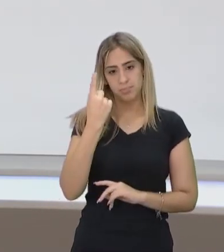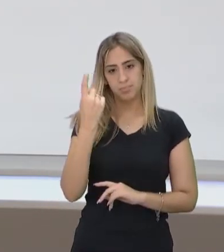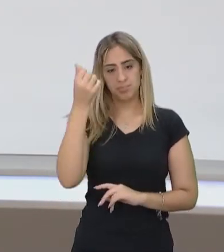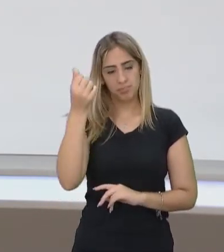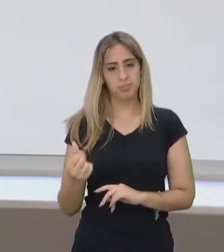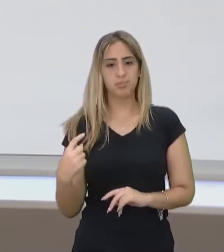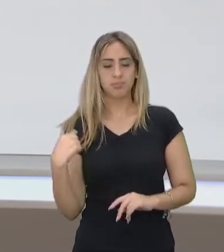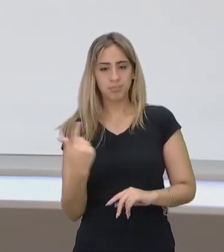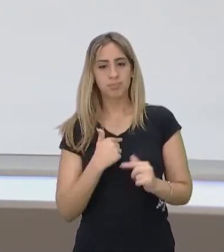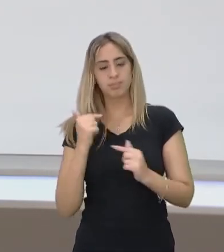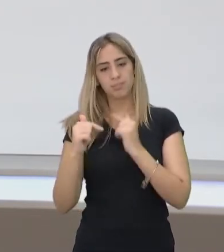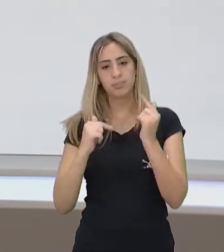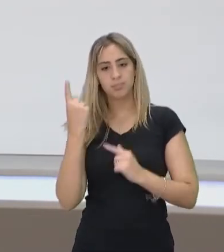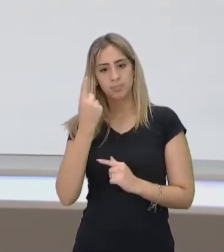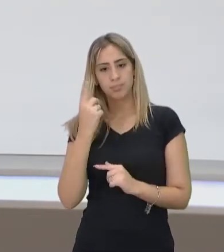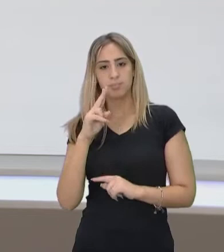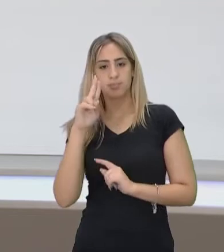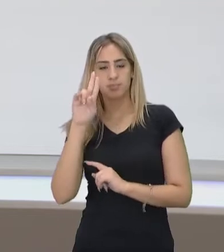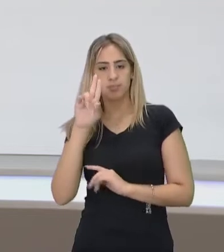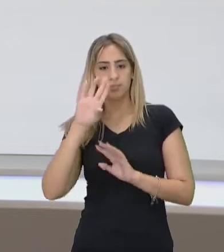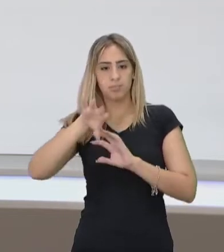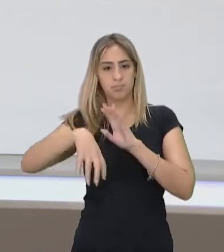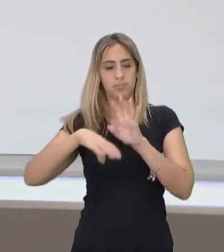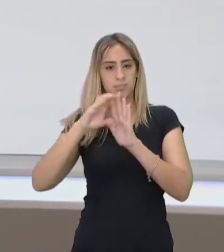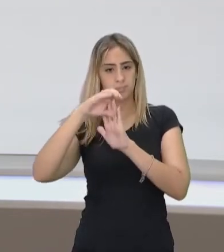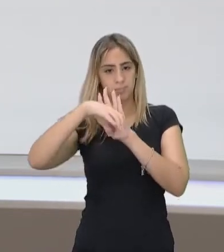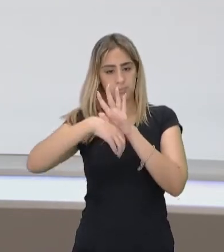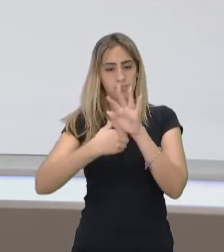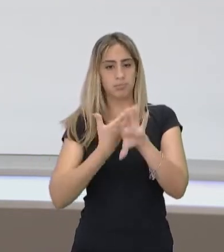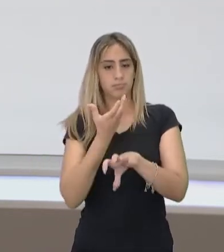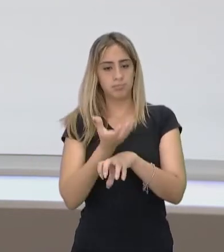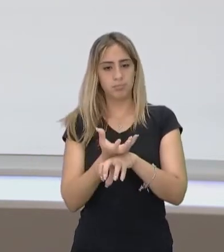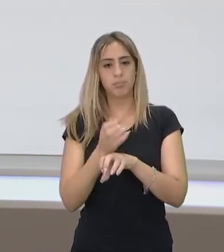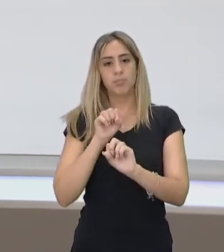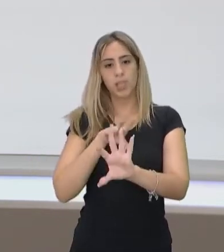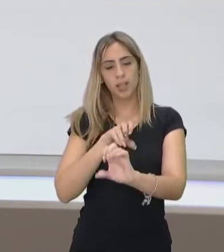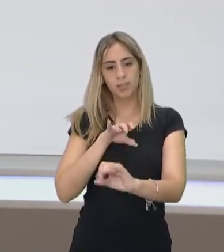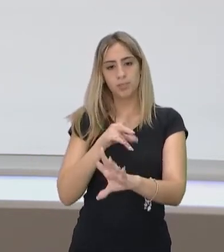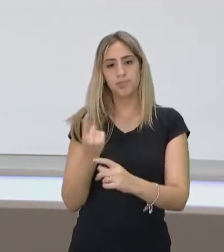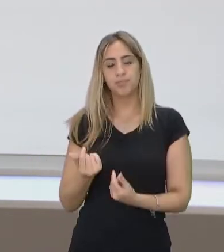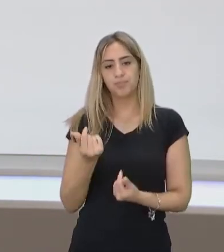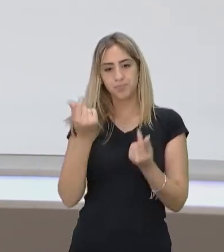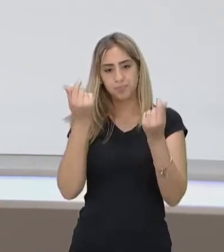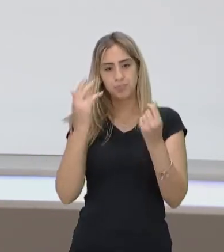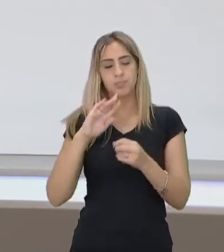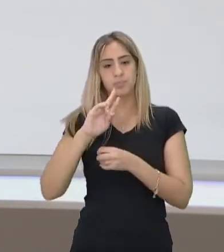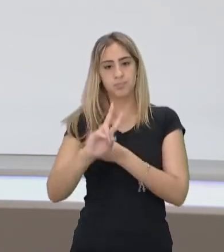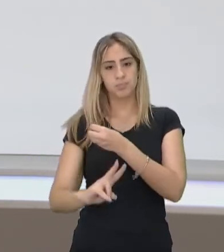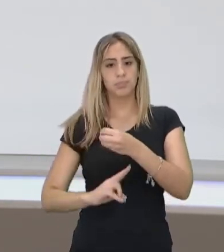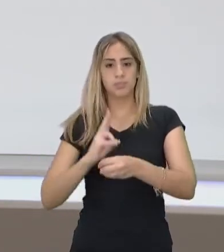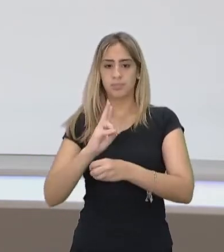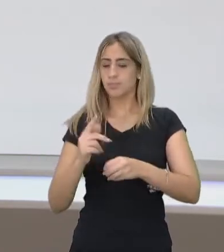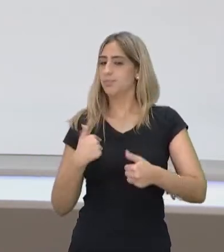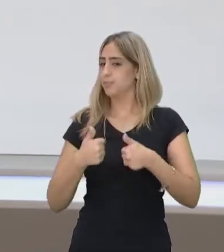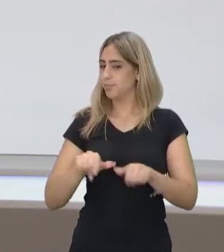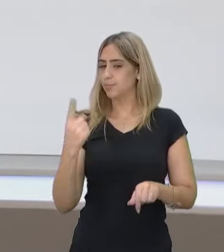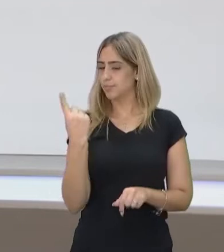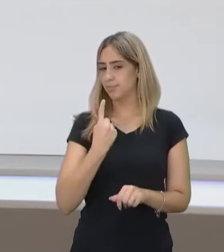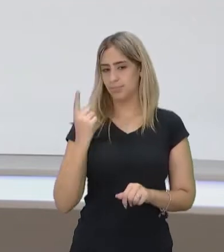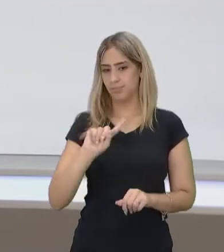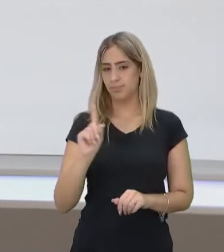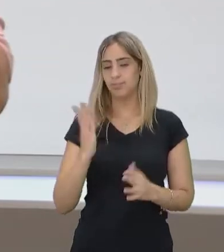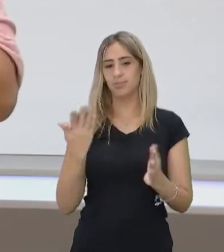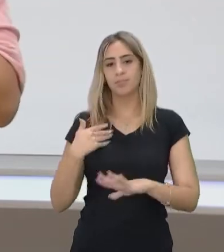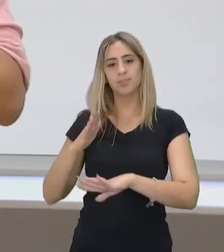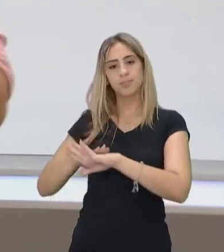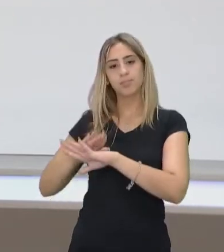estamos trabalhando a primeira unidade curricular, que é a Educação Financeira Sustentável. E eu não estou sozinho. Hoje eu